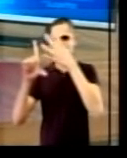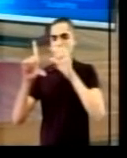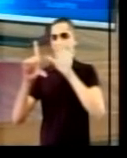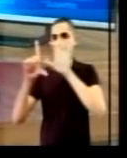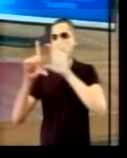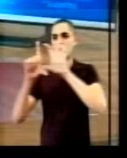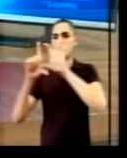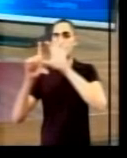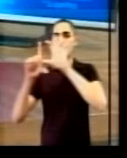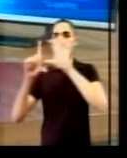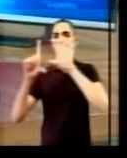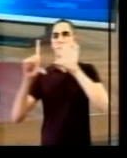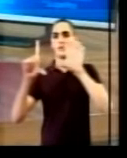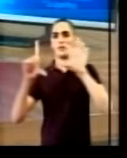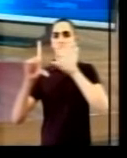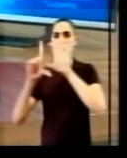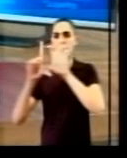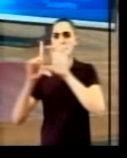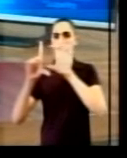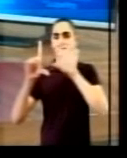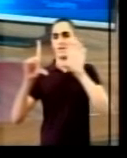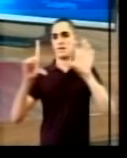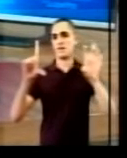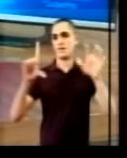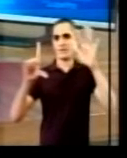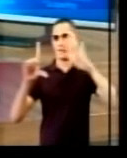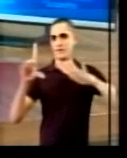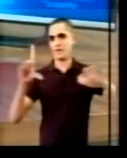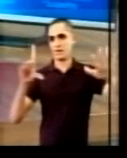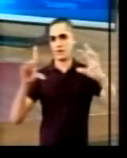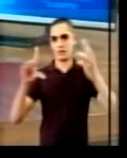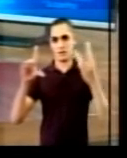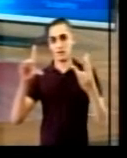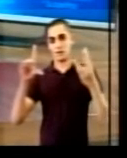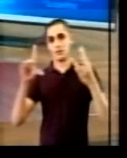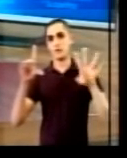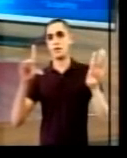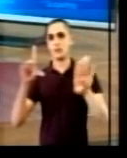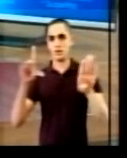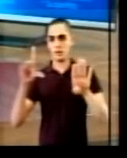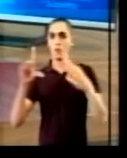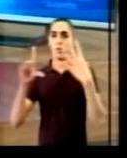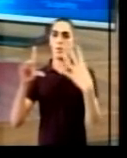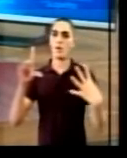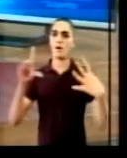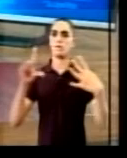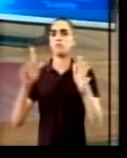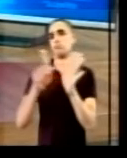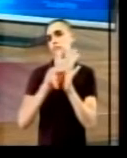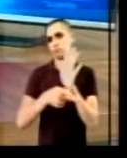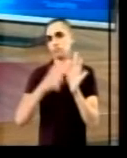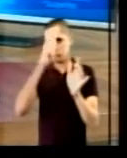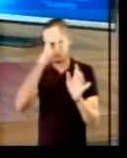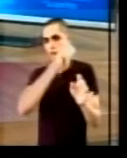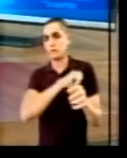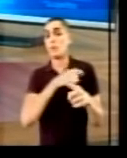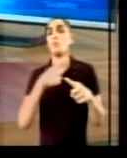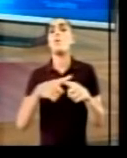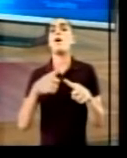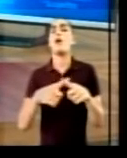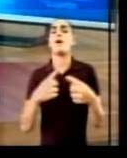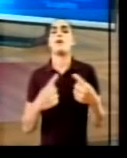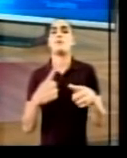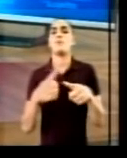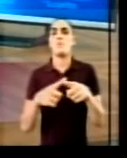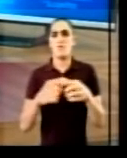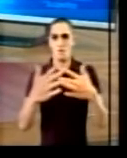de ficarmos entre o cenário 3 e o cenário 4. Por quê? Porque o nosso fechamento não